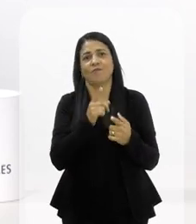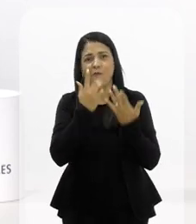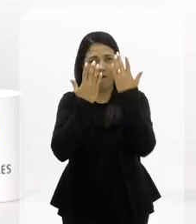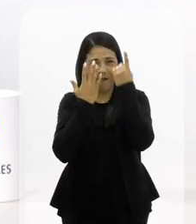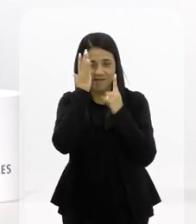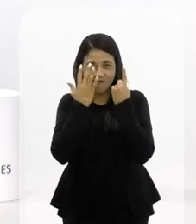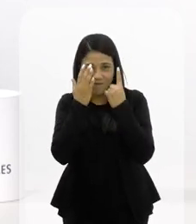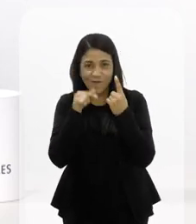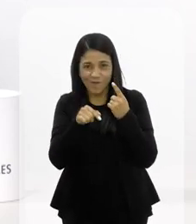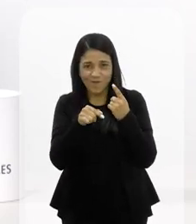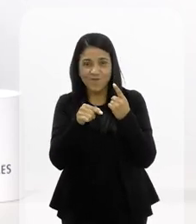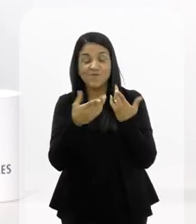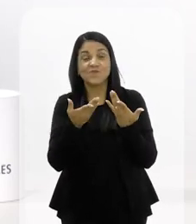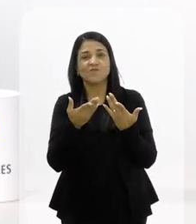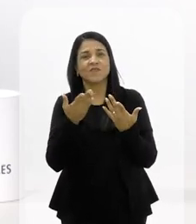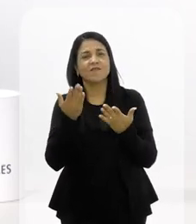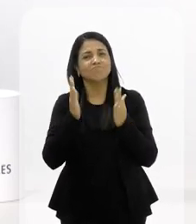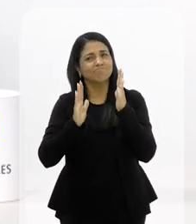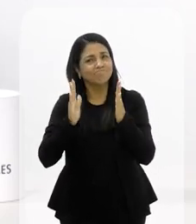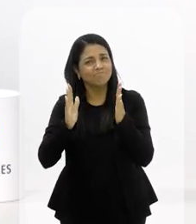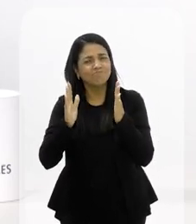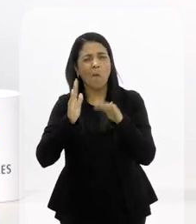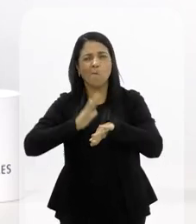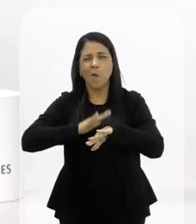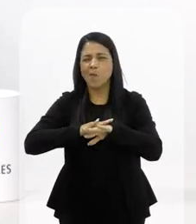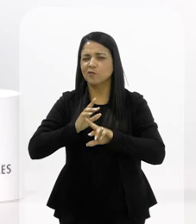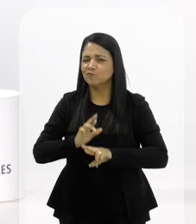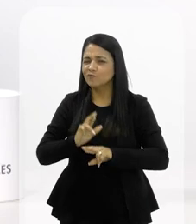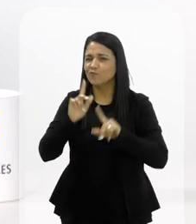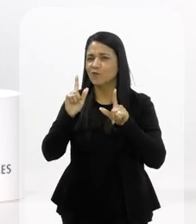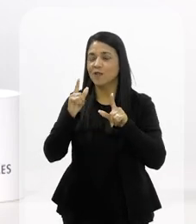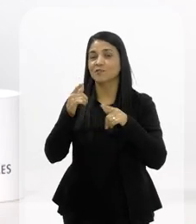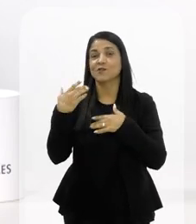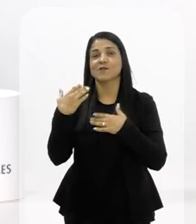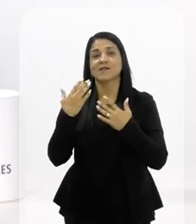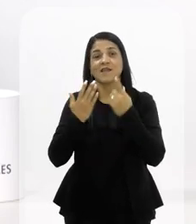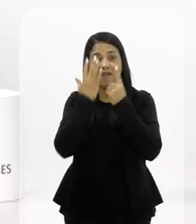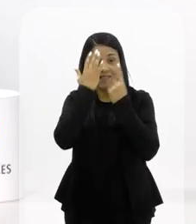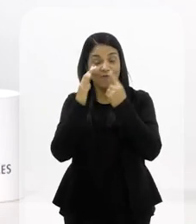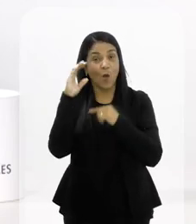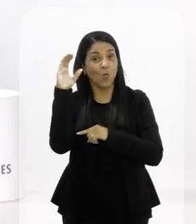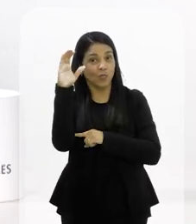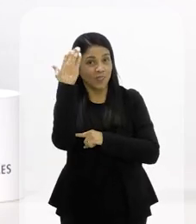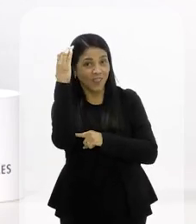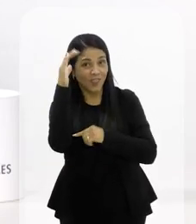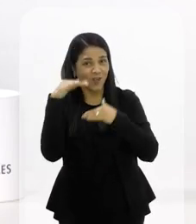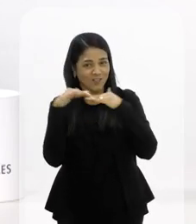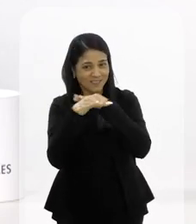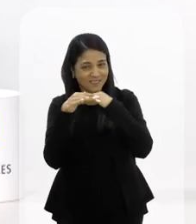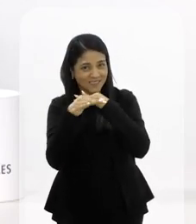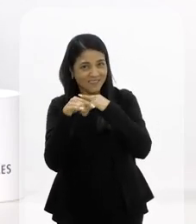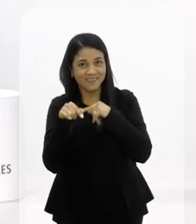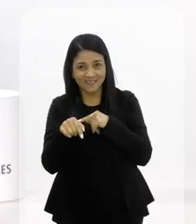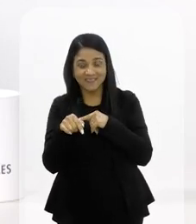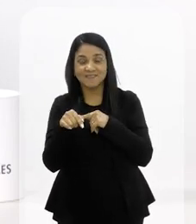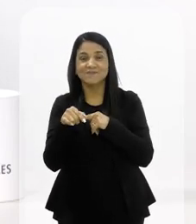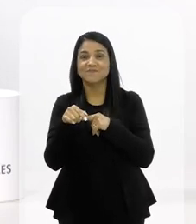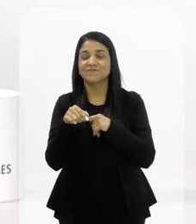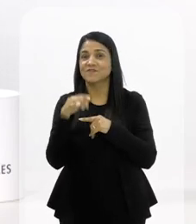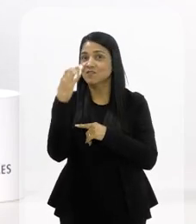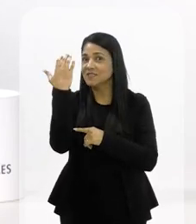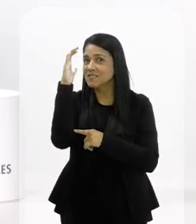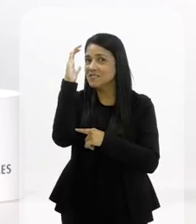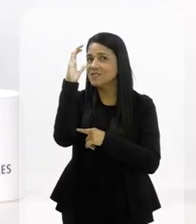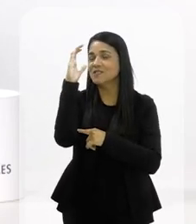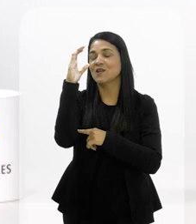trabalho E era uma outra época era um outro momento era uma outra cultur carnaval de Niterói numa época que o carnaval de Niterói era o